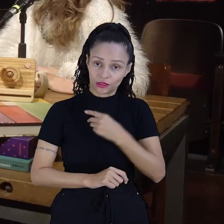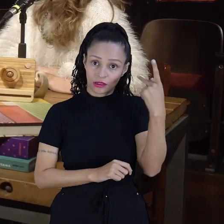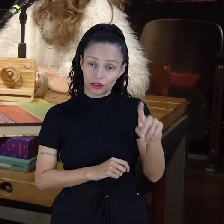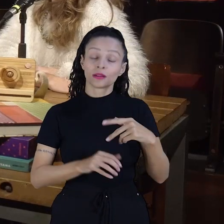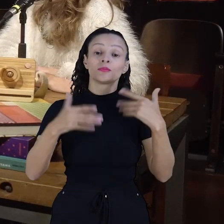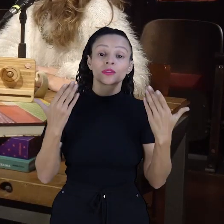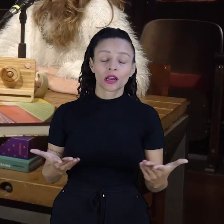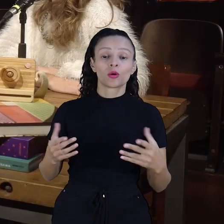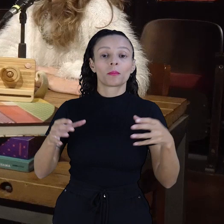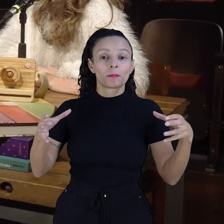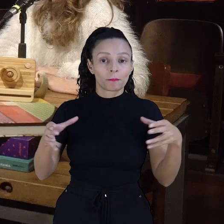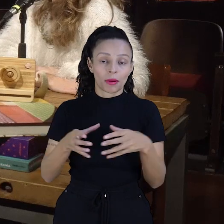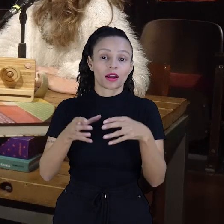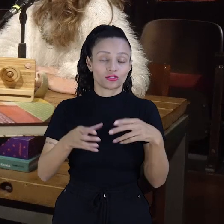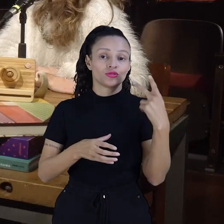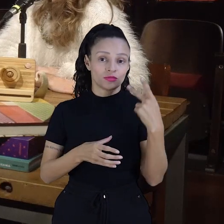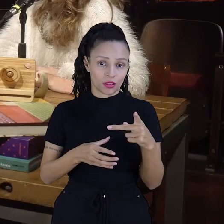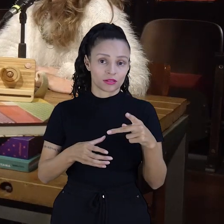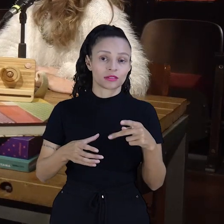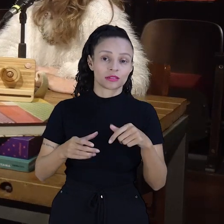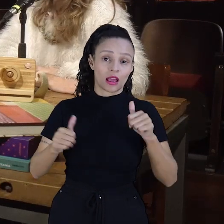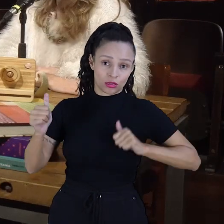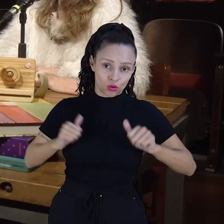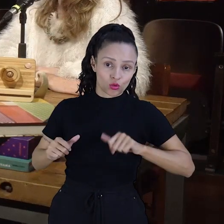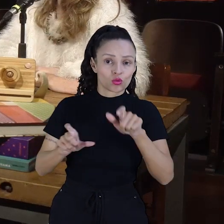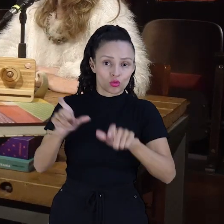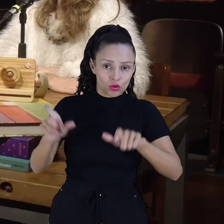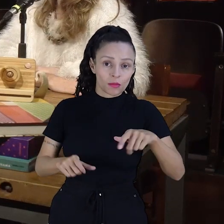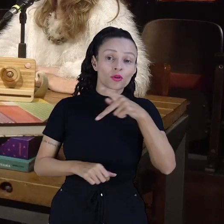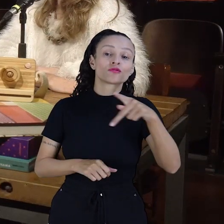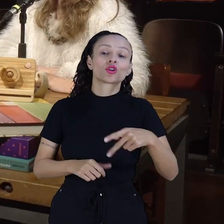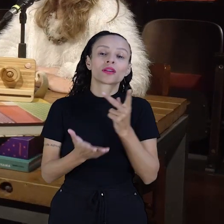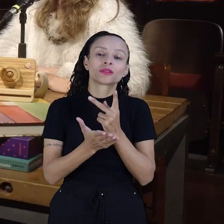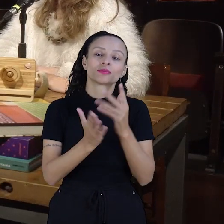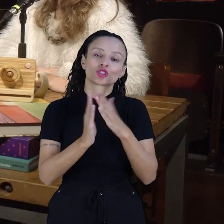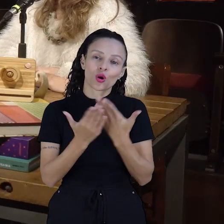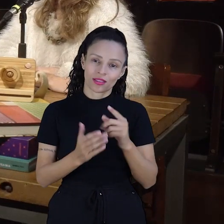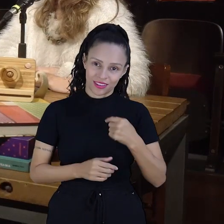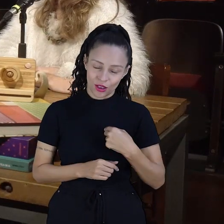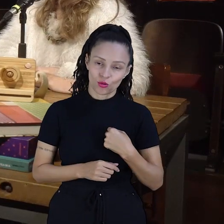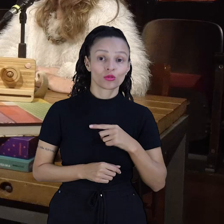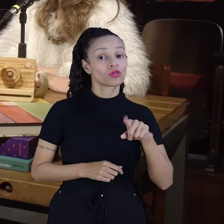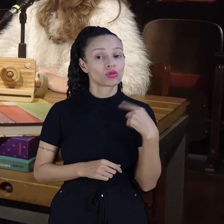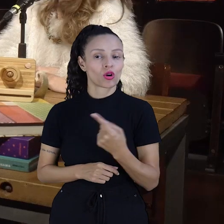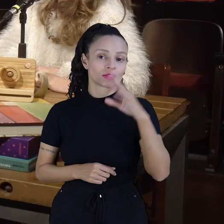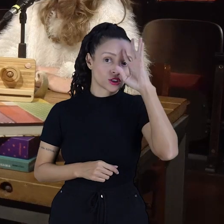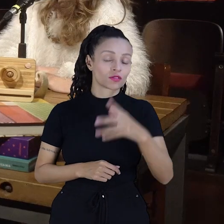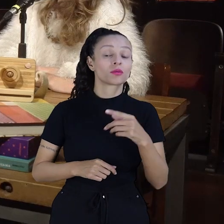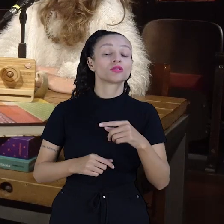né? Então, parte desse elenco que estava fazendo esse trabalho, que era professor na mesma escola que eu, a gente resolveu